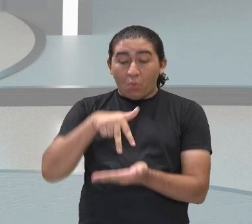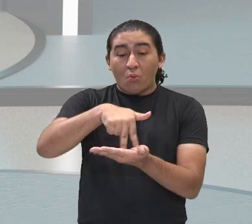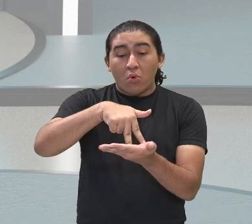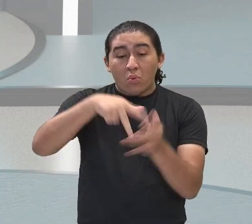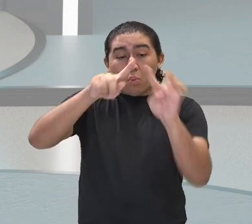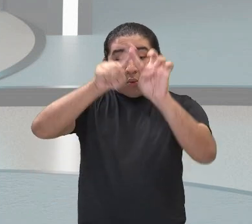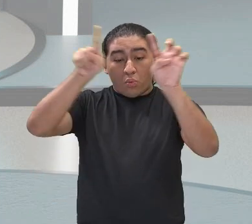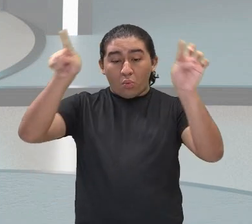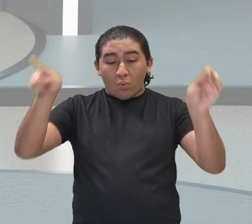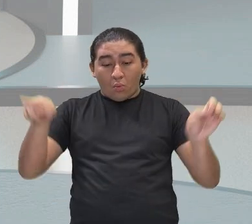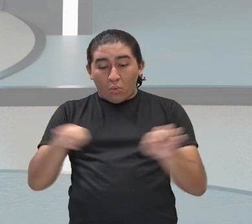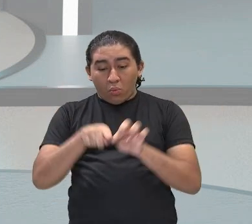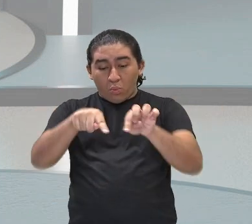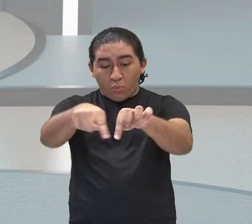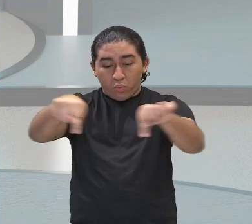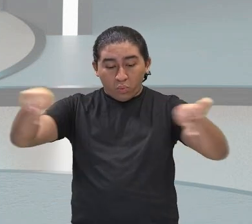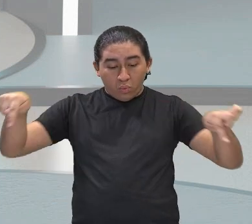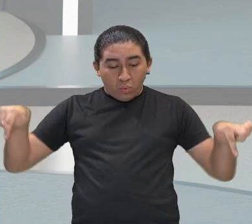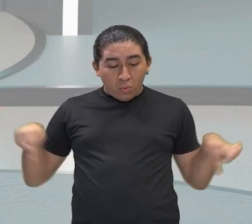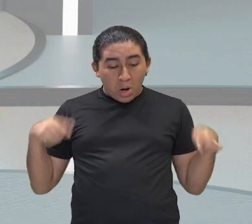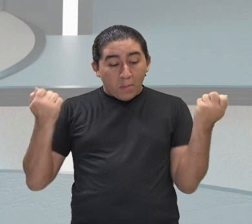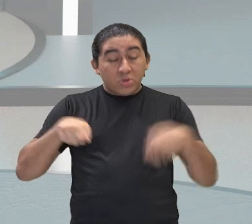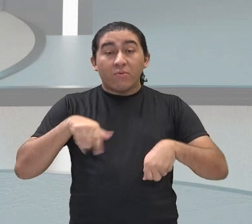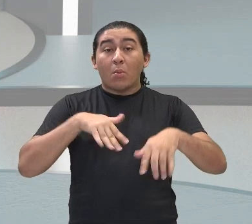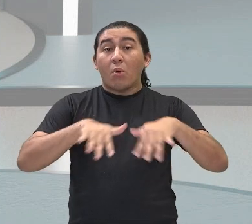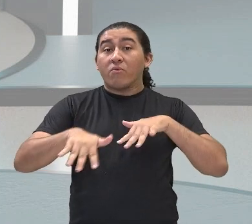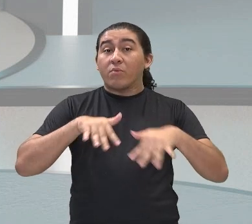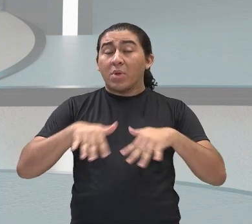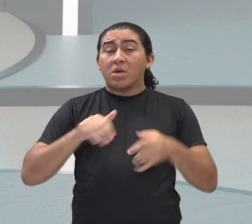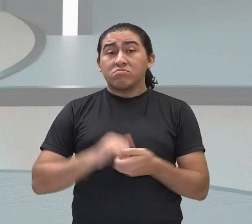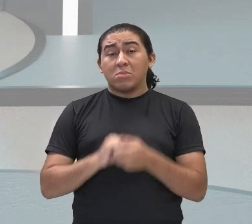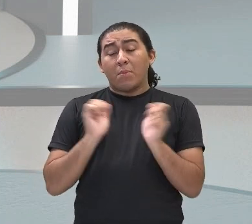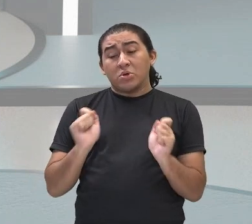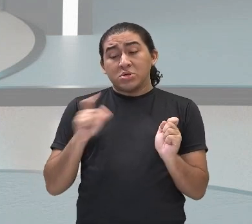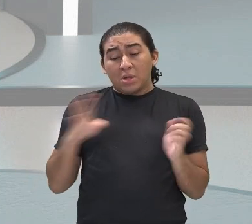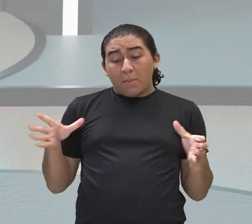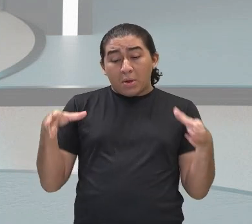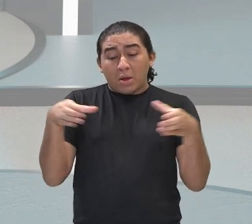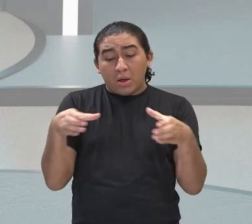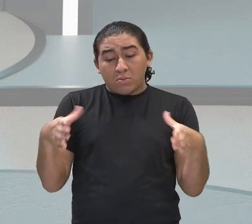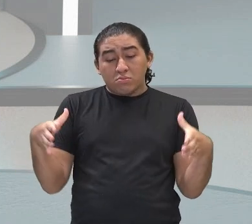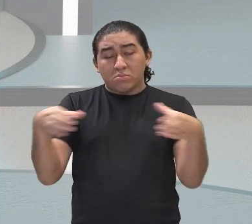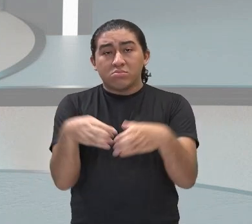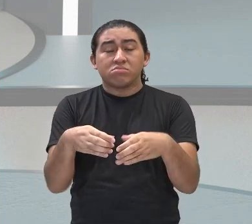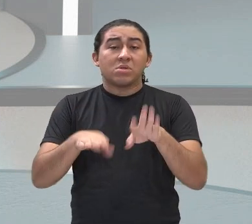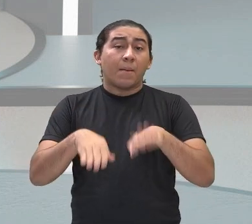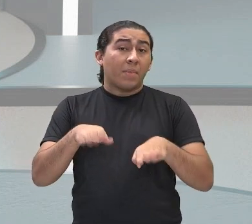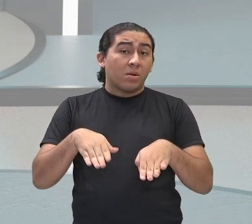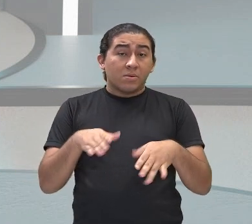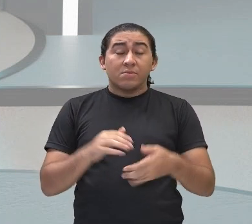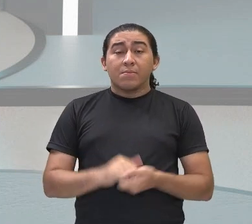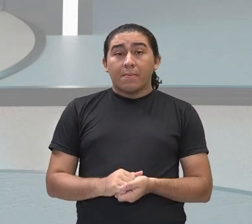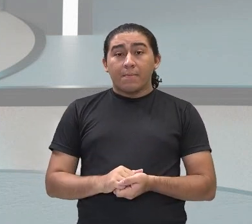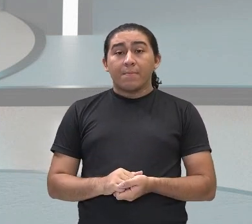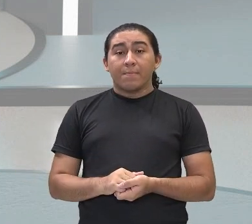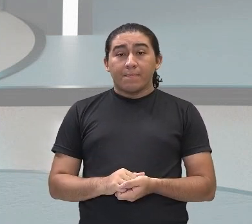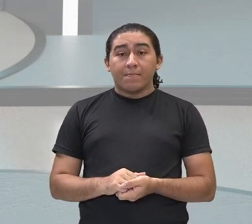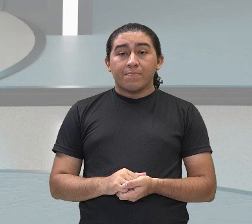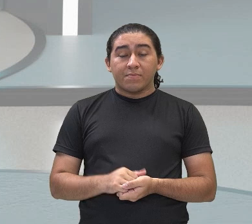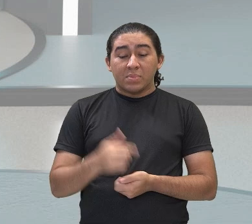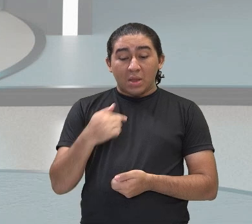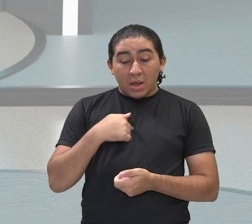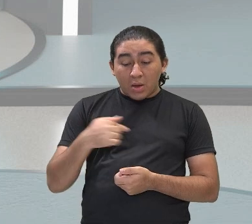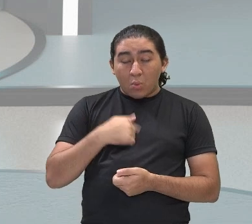pode se movimentar. Então eu posso ter uma quinesfera pequena, uma quinesfera média ou uma quinesfera grande, onde eu